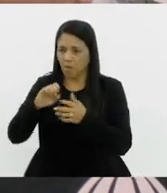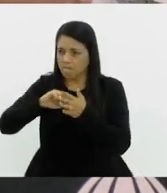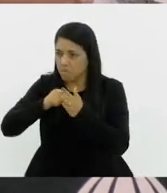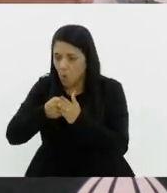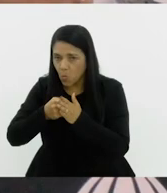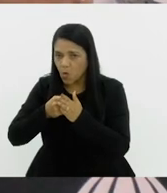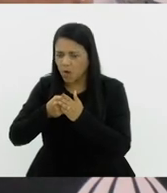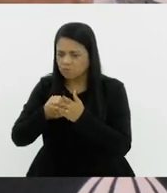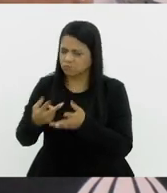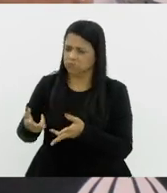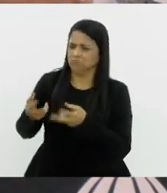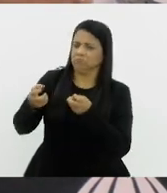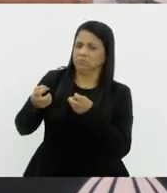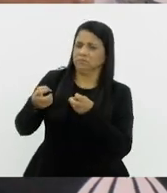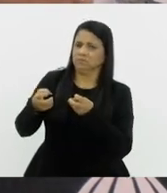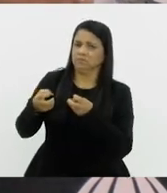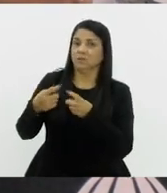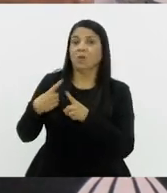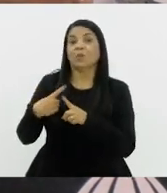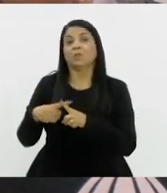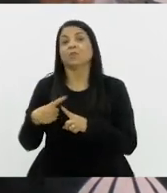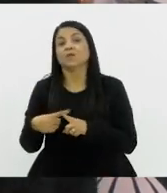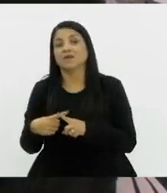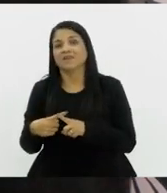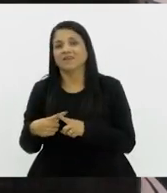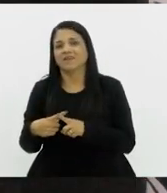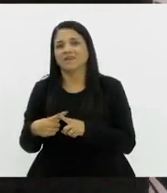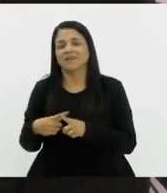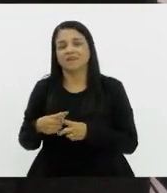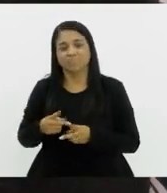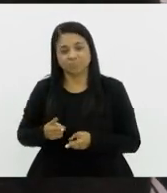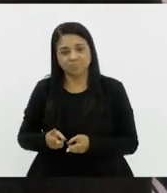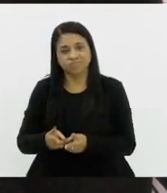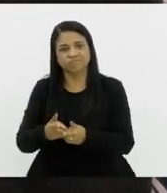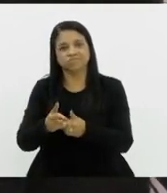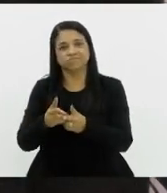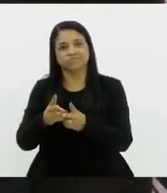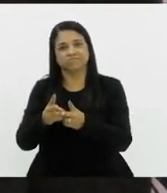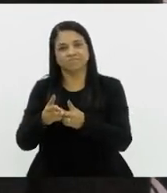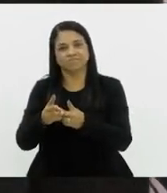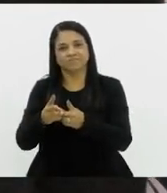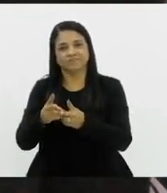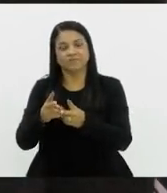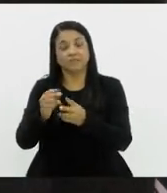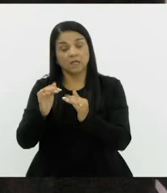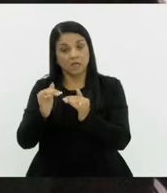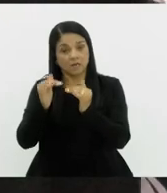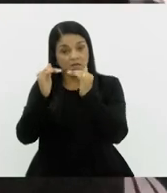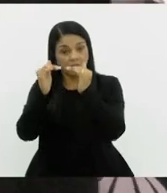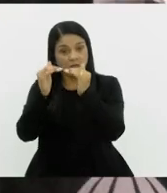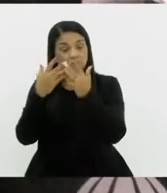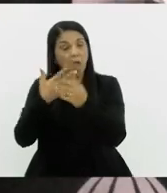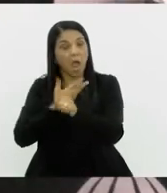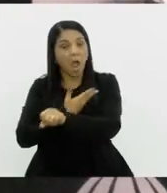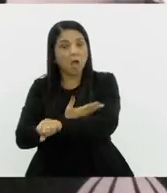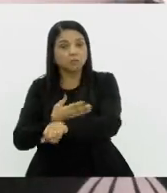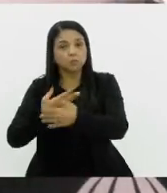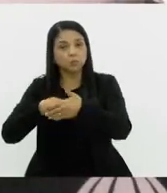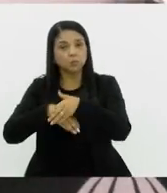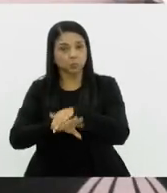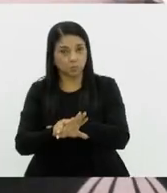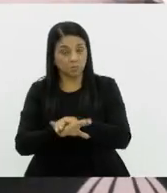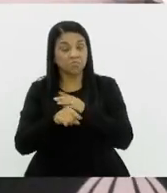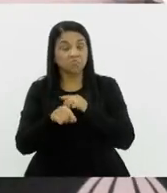só nota que o ar-condicionado... Por quê? Porque, na verdade, ele é constante. Mesmo que ele esteja num nível elevado, a gente meio que acostuma. O